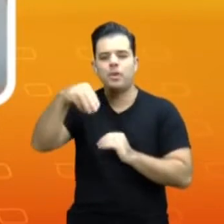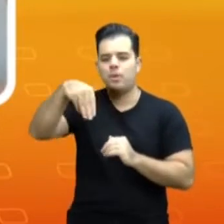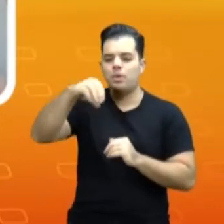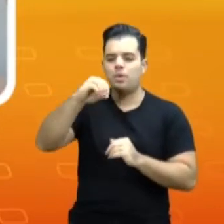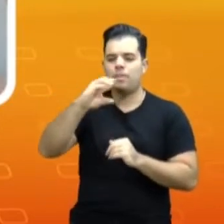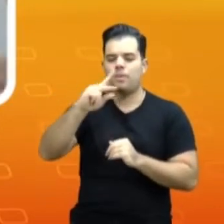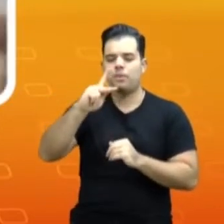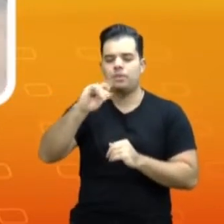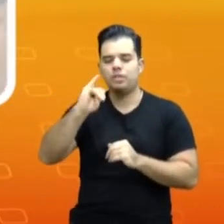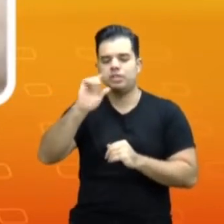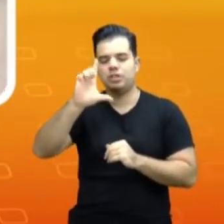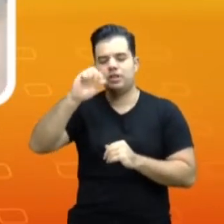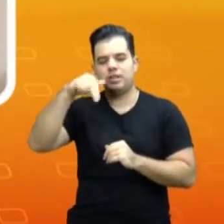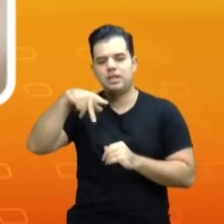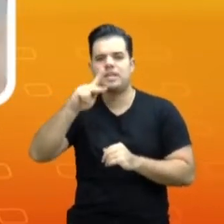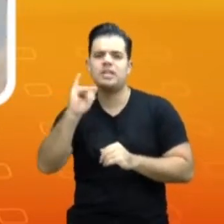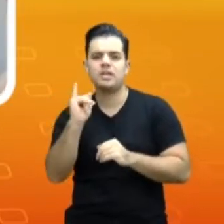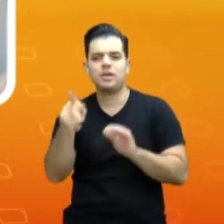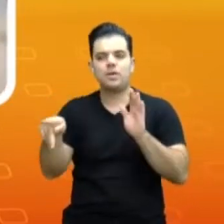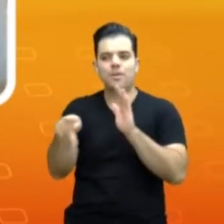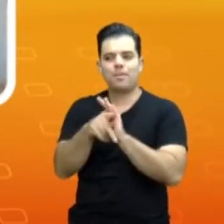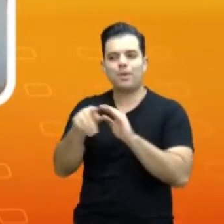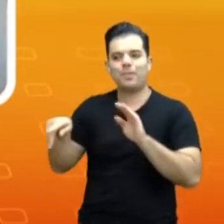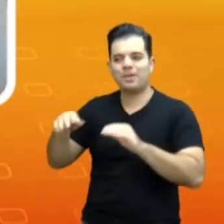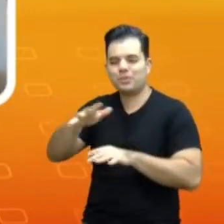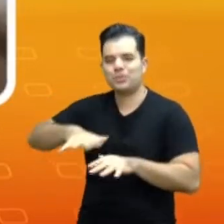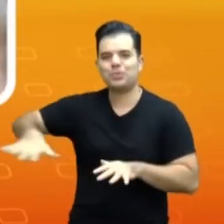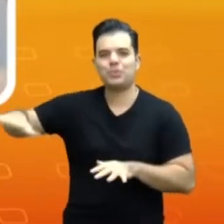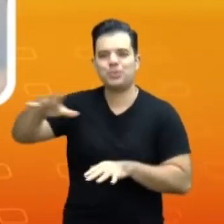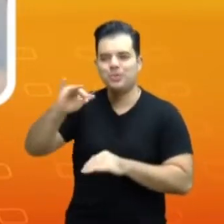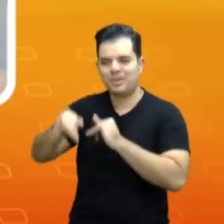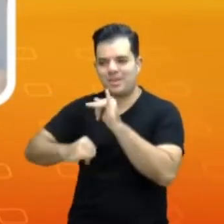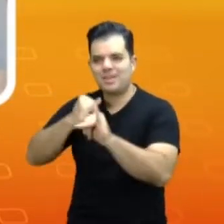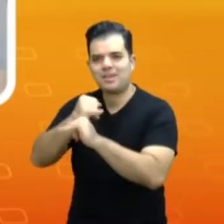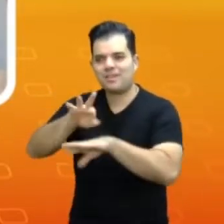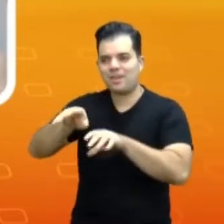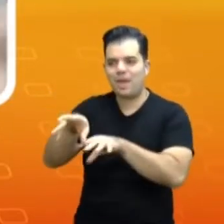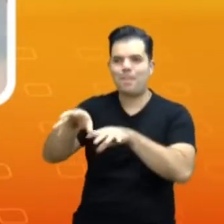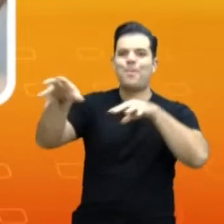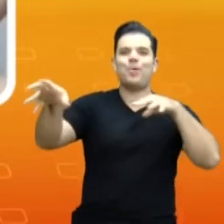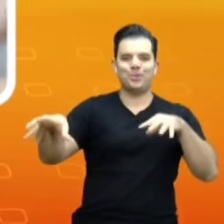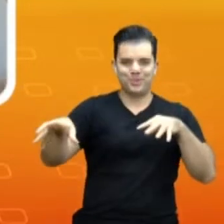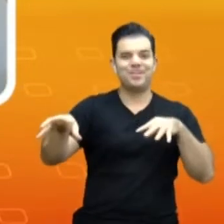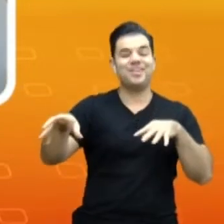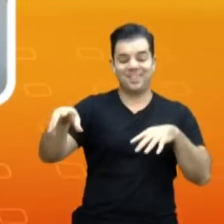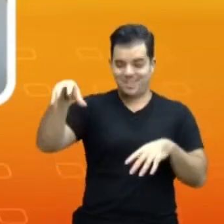serviço de zona mista dedicada com internet no local.